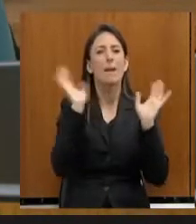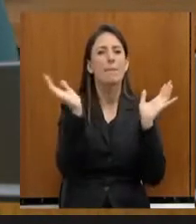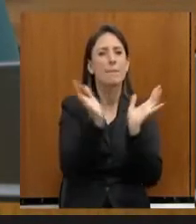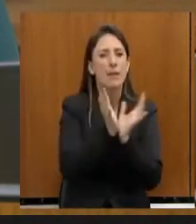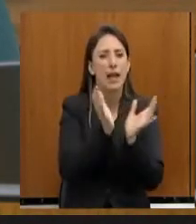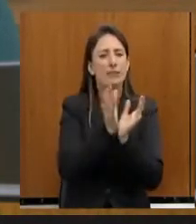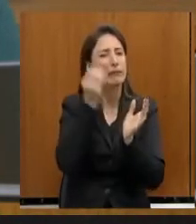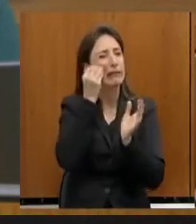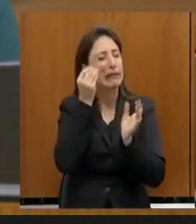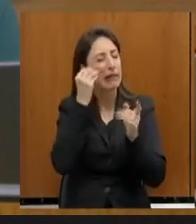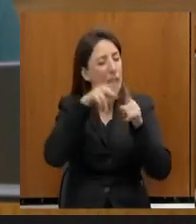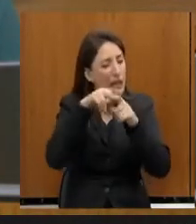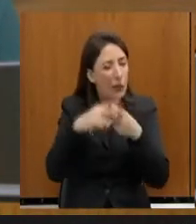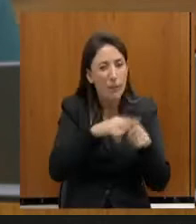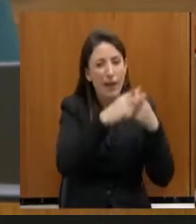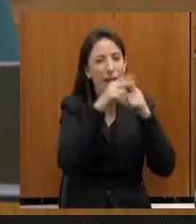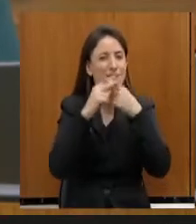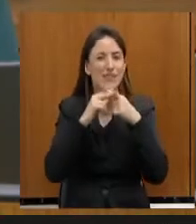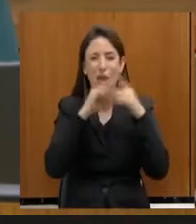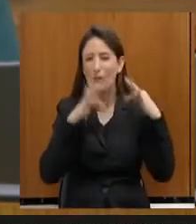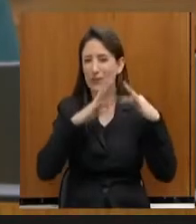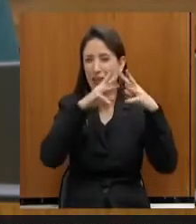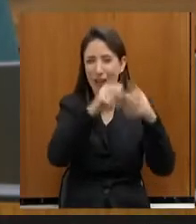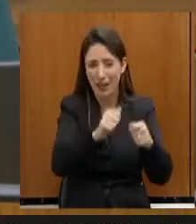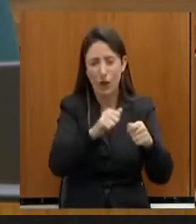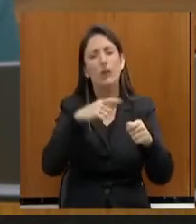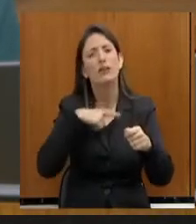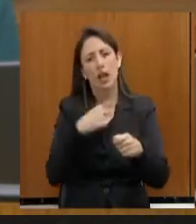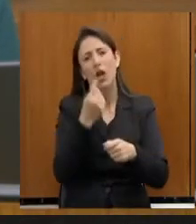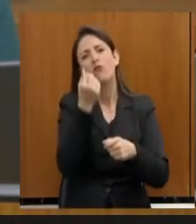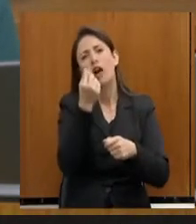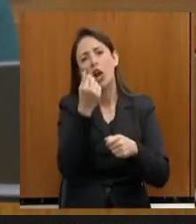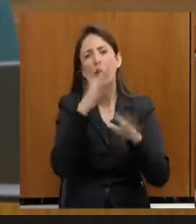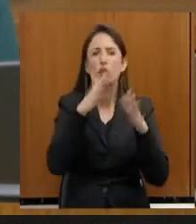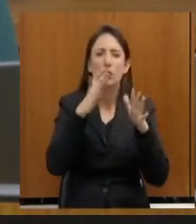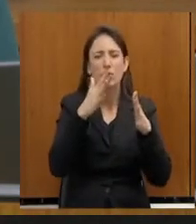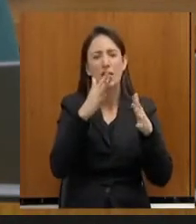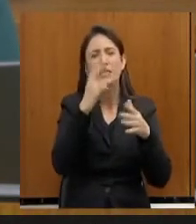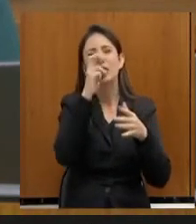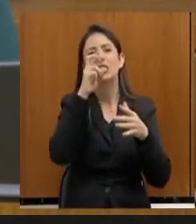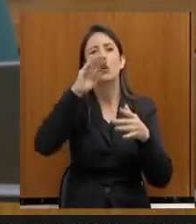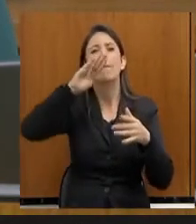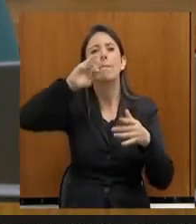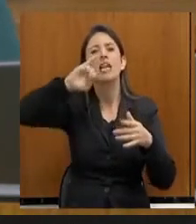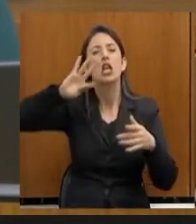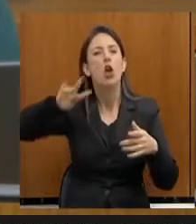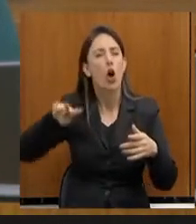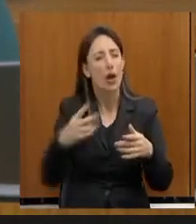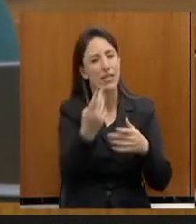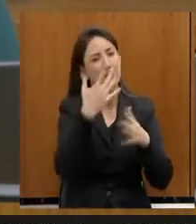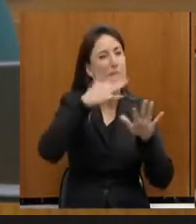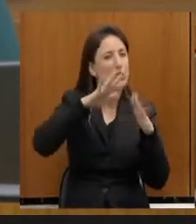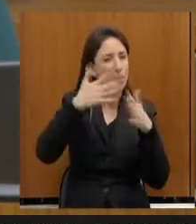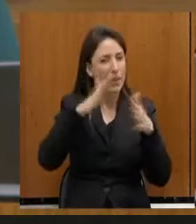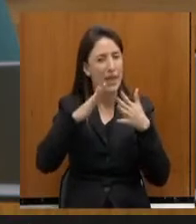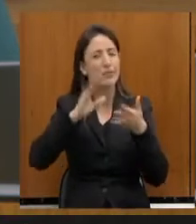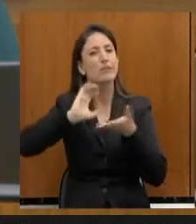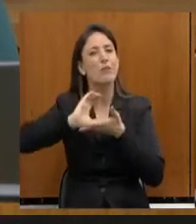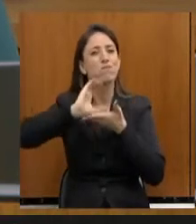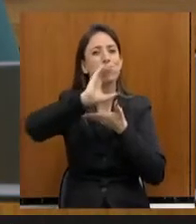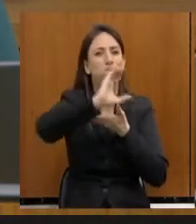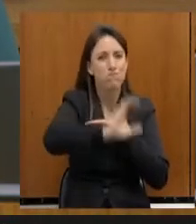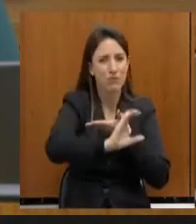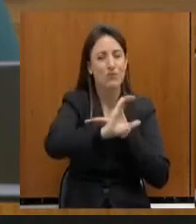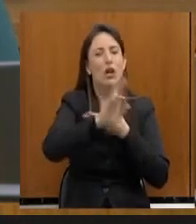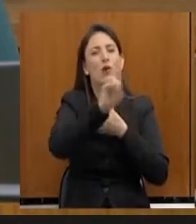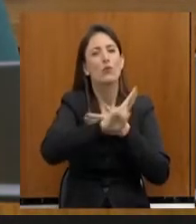que a um valor de referência mas não há teto de cinco bilhões Que Será aplicado na bacia